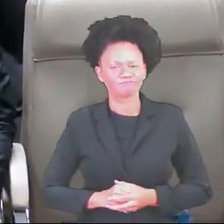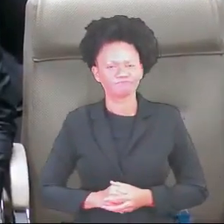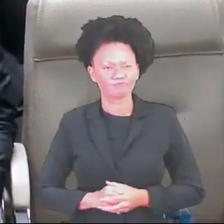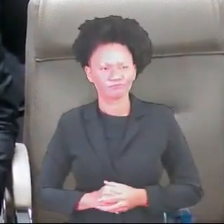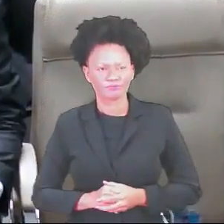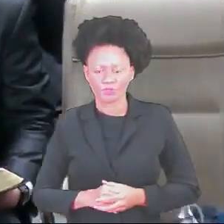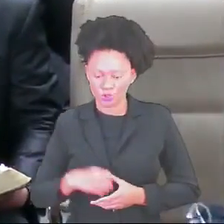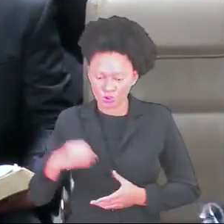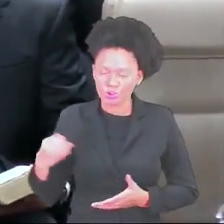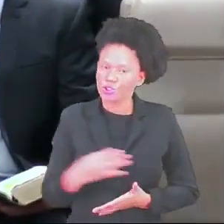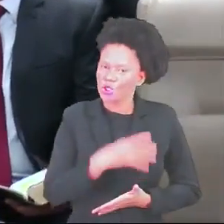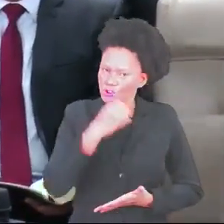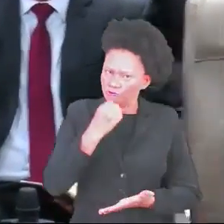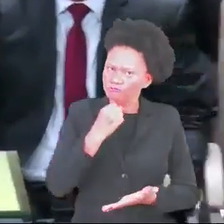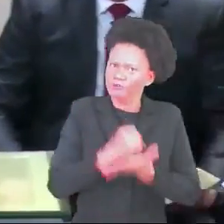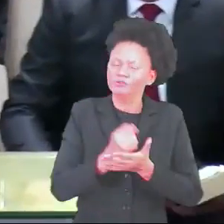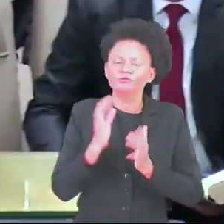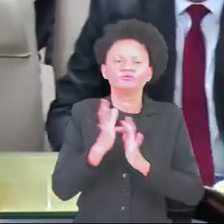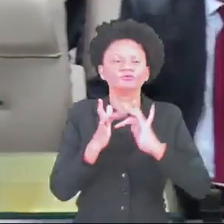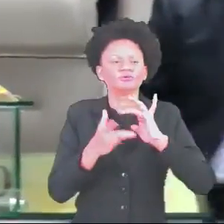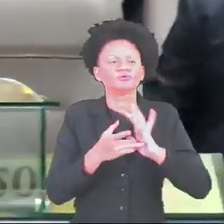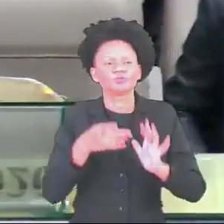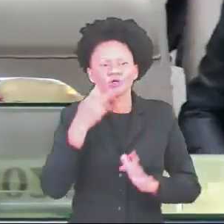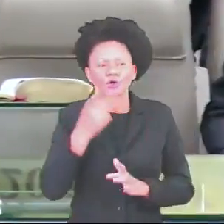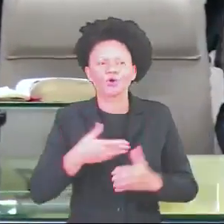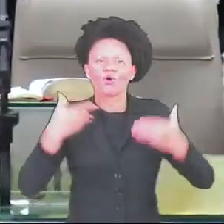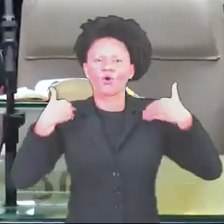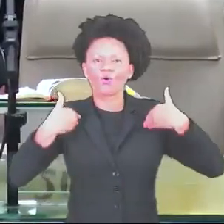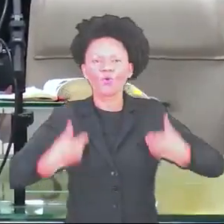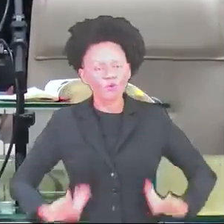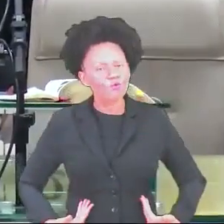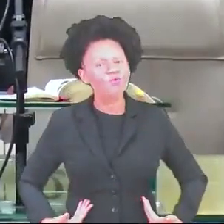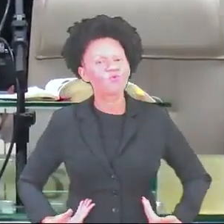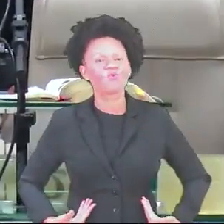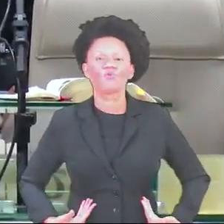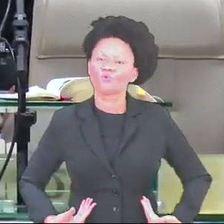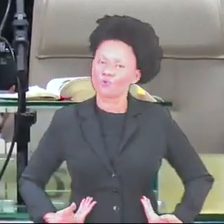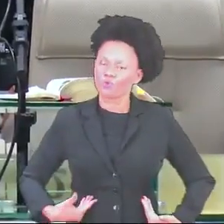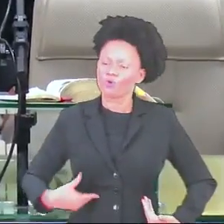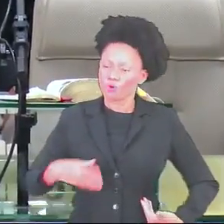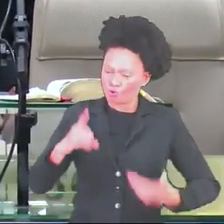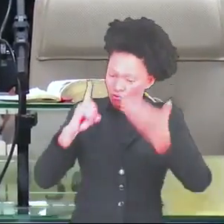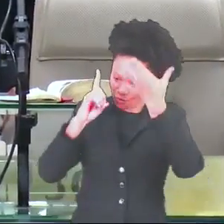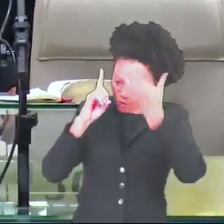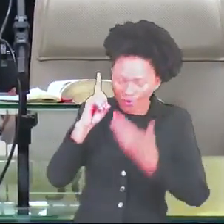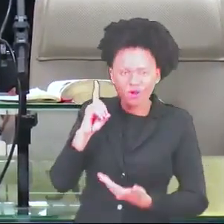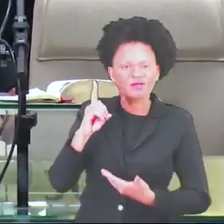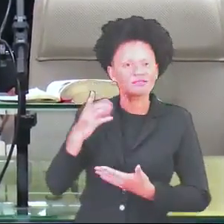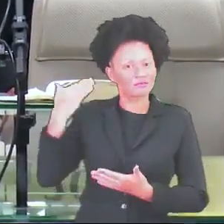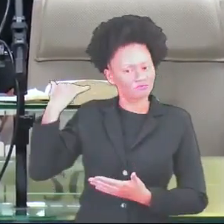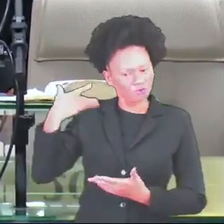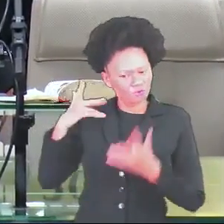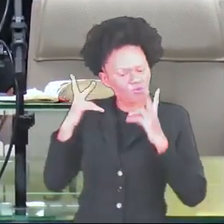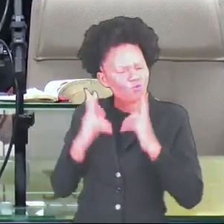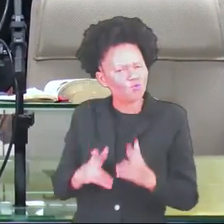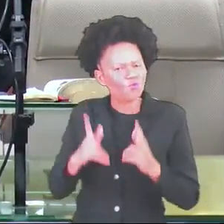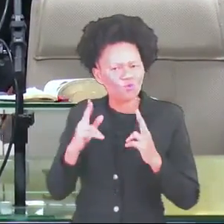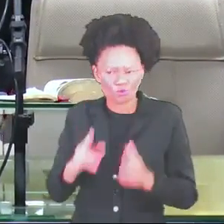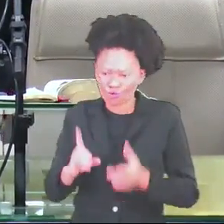No Novo Testamento, Jesus disse, eu sou, o mesmo eu sou lá de trás. Ele continua